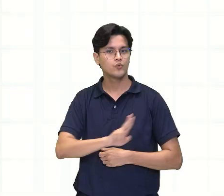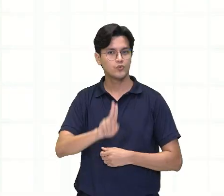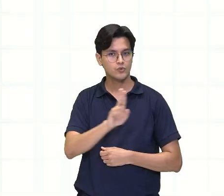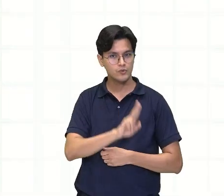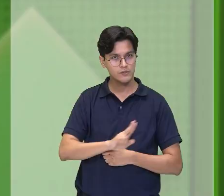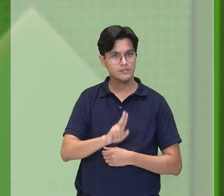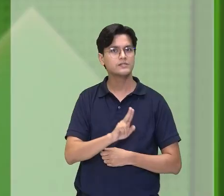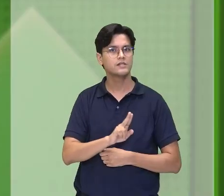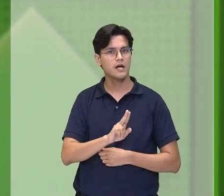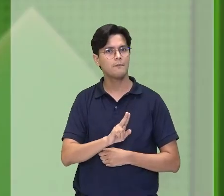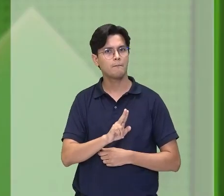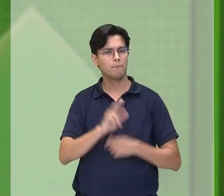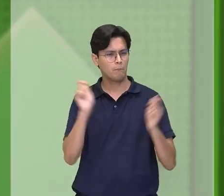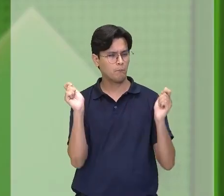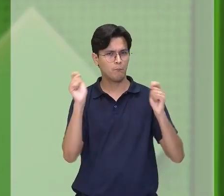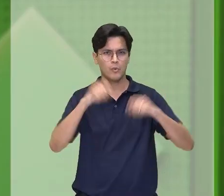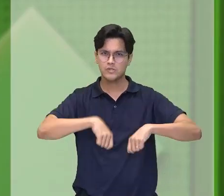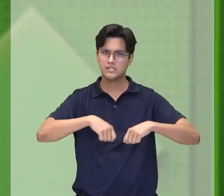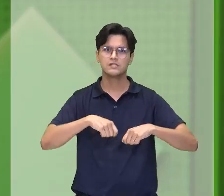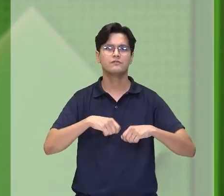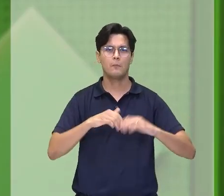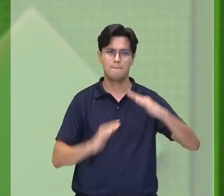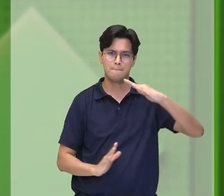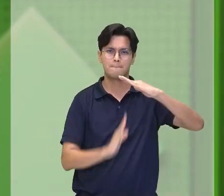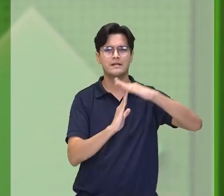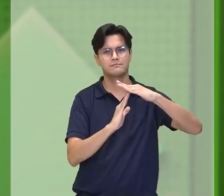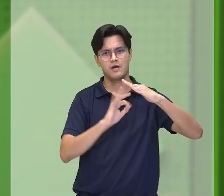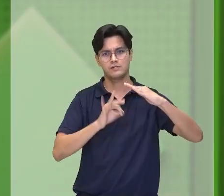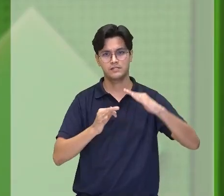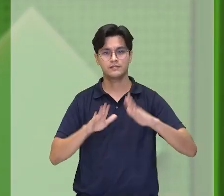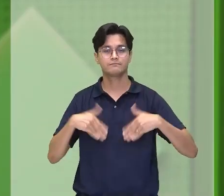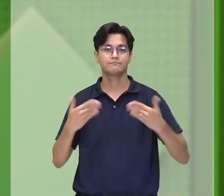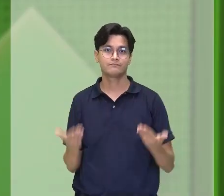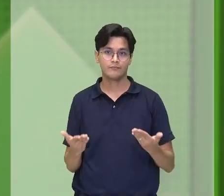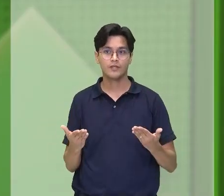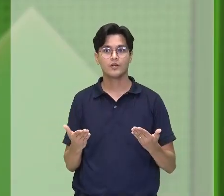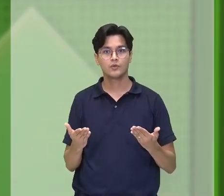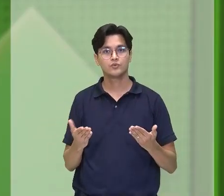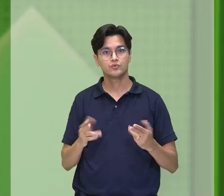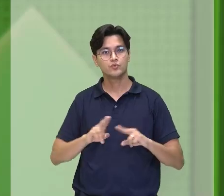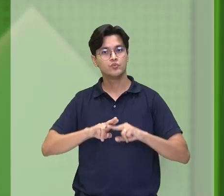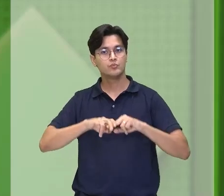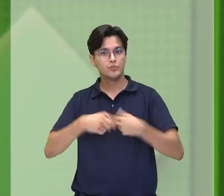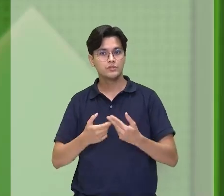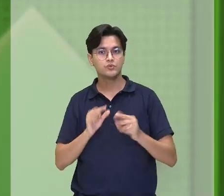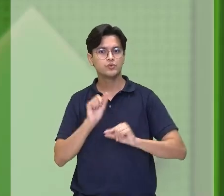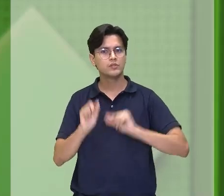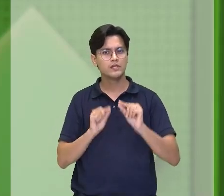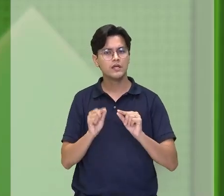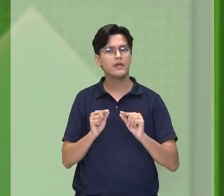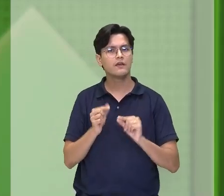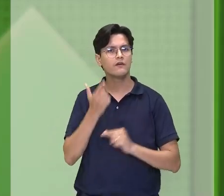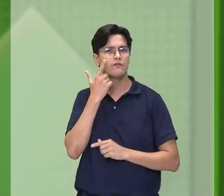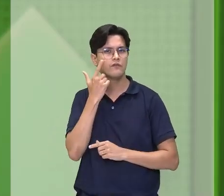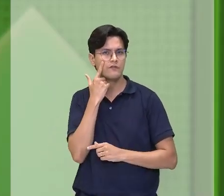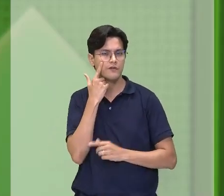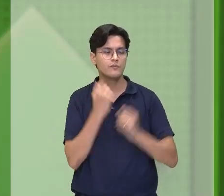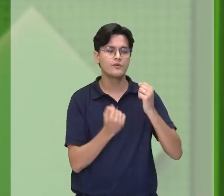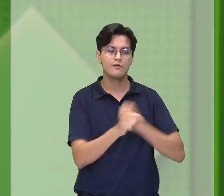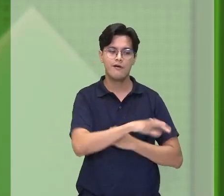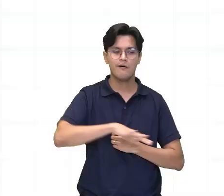da melhor forma possível, certo? Então, com isso, vemos aí que a indústria